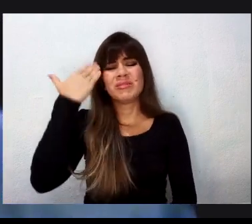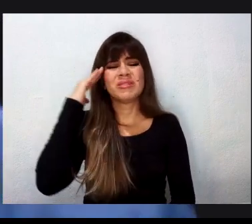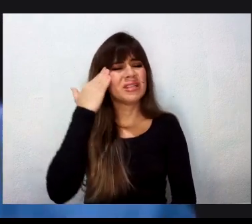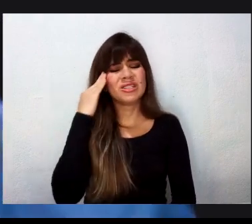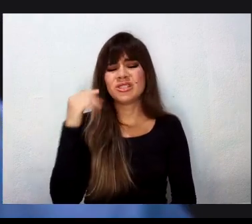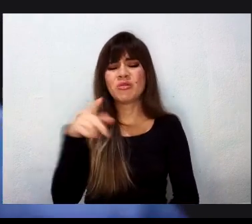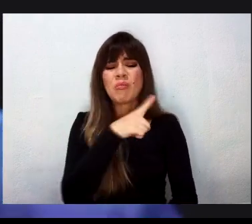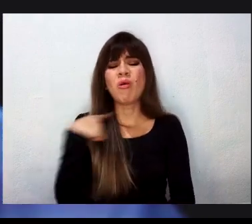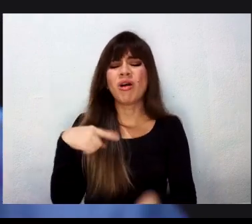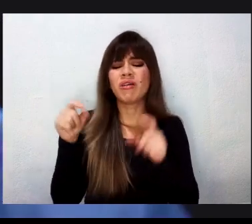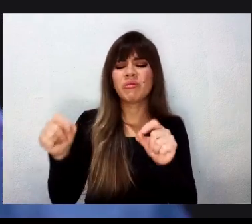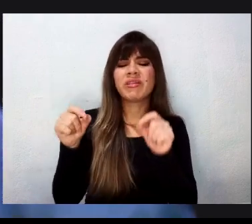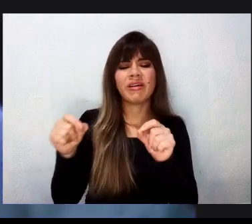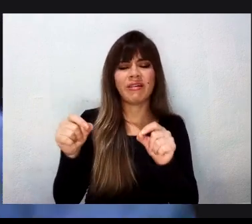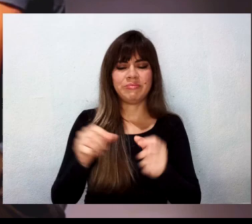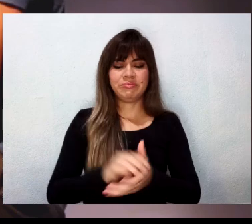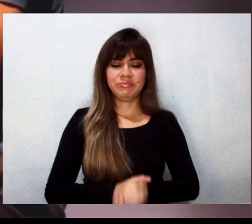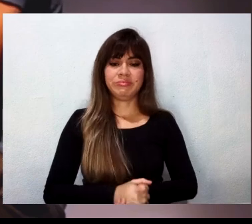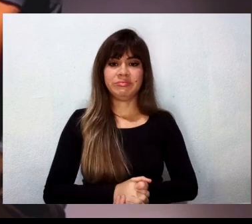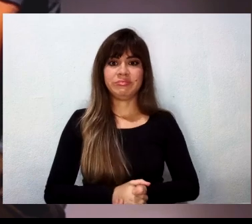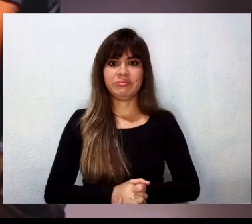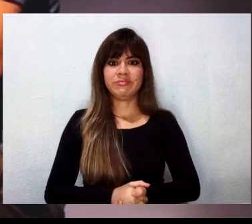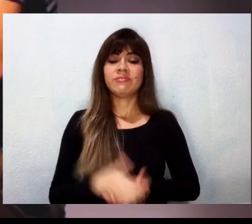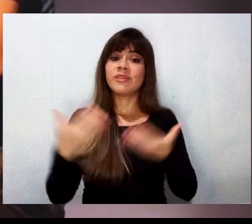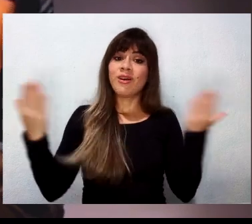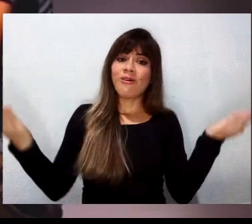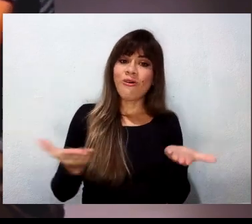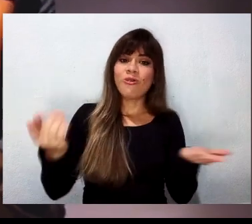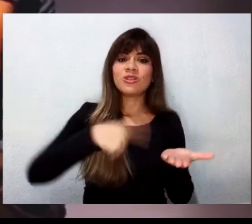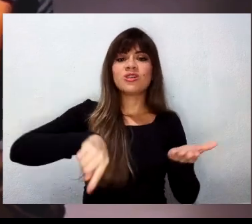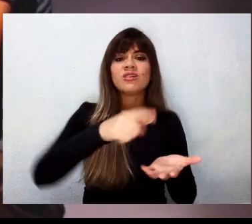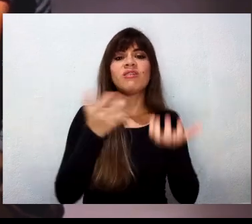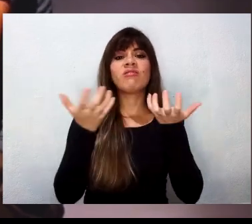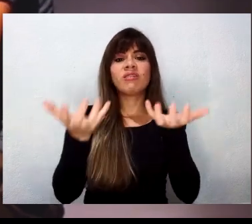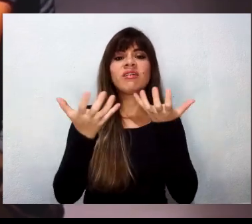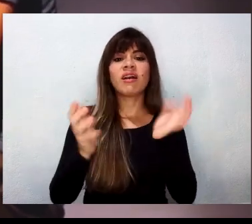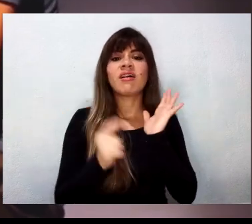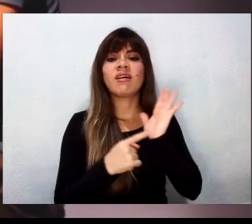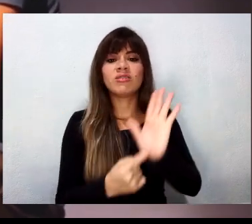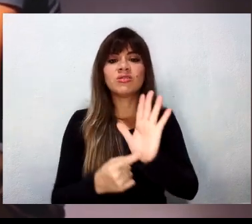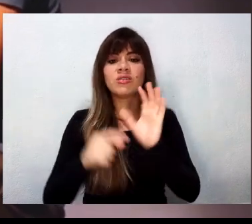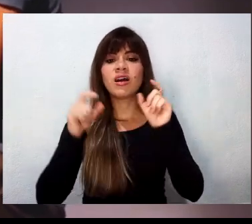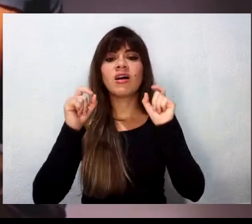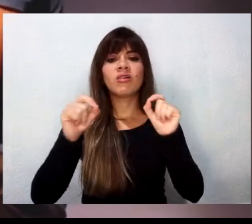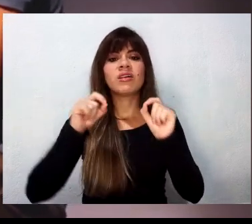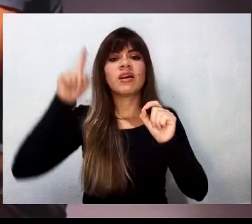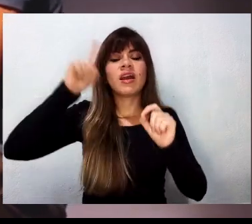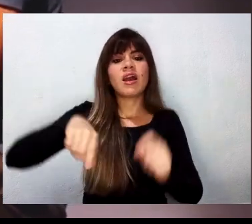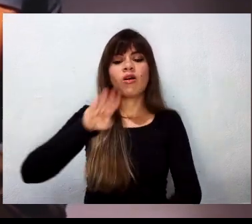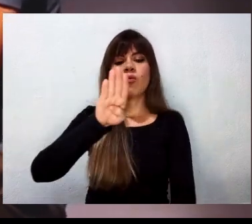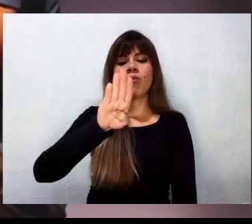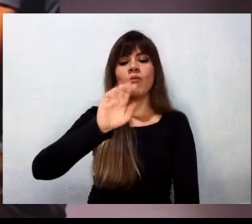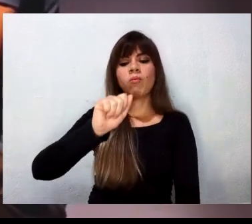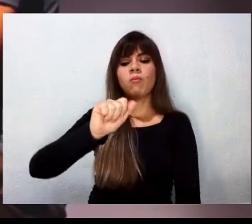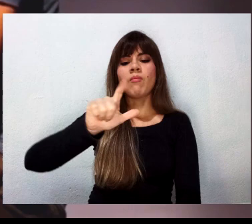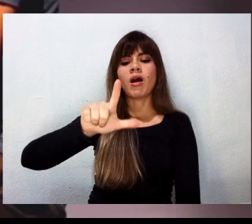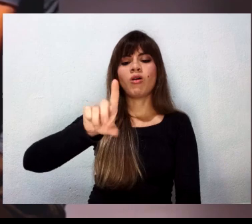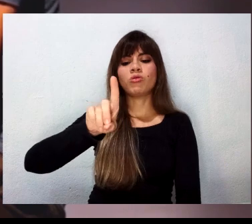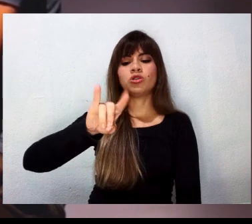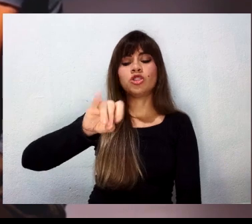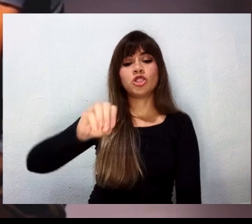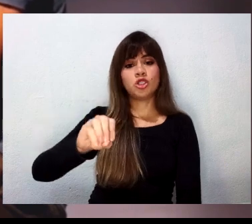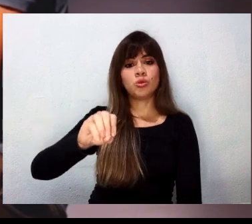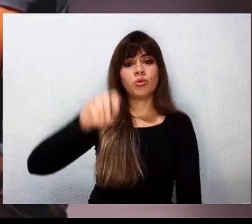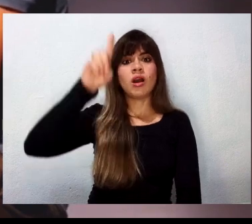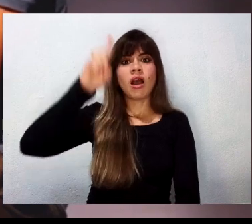Era como se eu não entendesse o que era morrer. E hoje, eu quero pontuar aqui a questão do Baldio. Porque o Baldio ele foi um marco importantíssimo